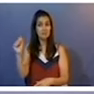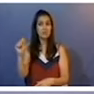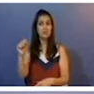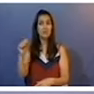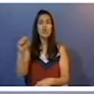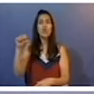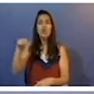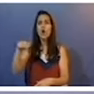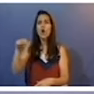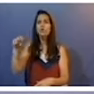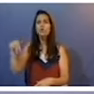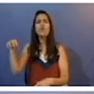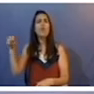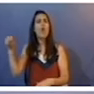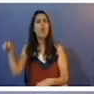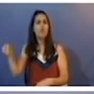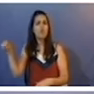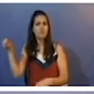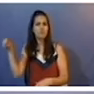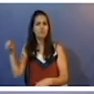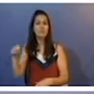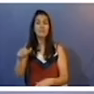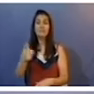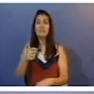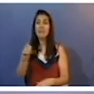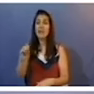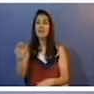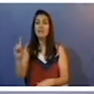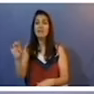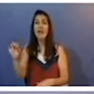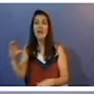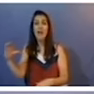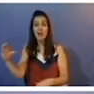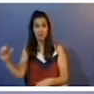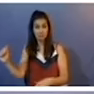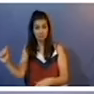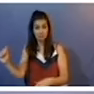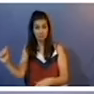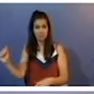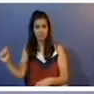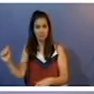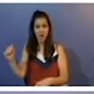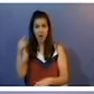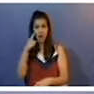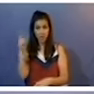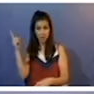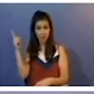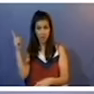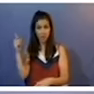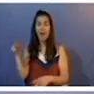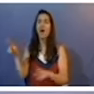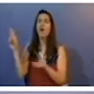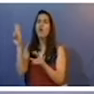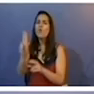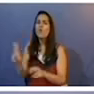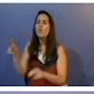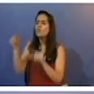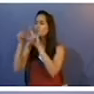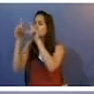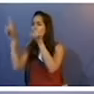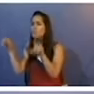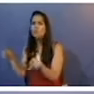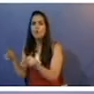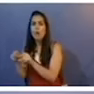octo, 9 é nono e 10 é deca. Então, usando esses prefixos para a